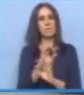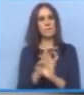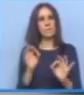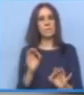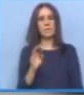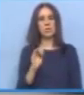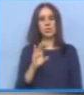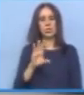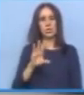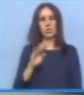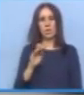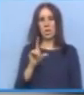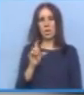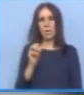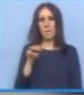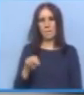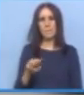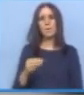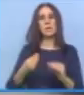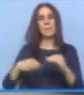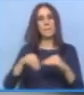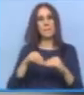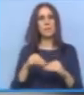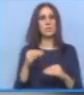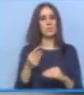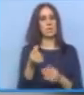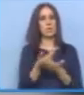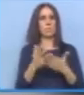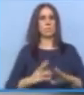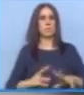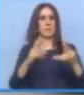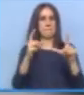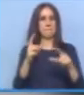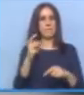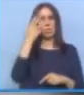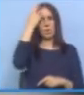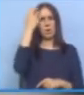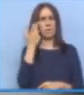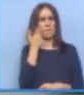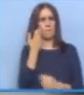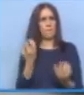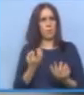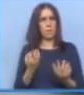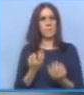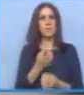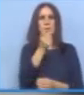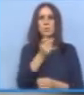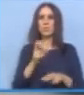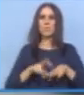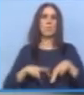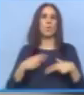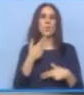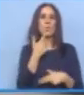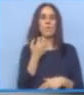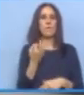foi também de prosperidade económica. Um reinado faustoso, em que as pessoas enriqueceram